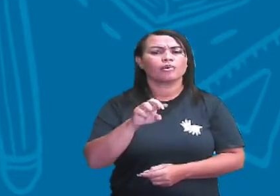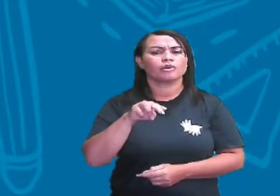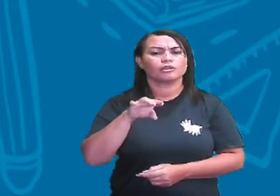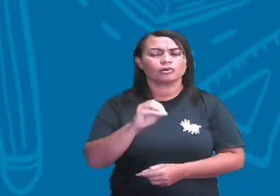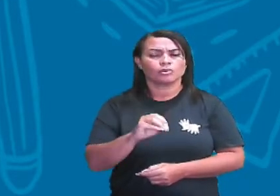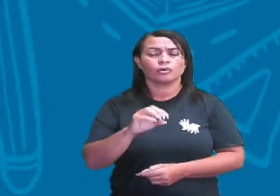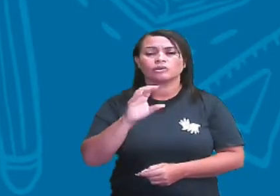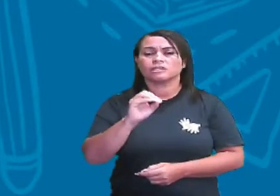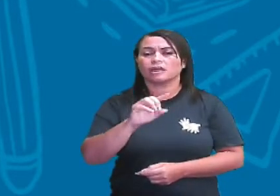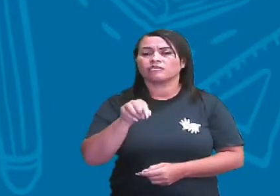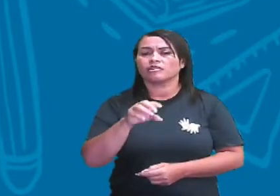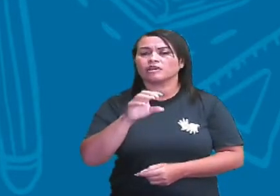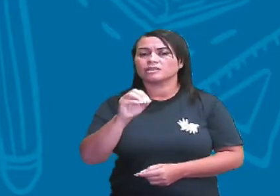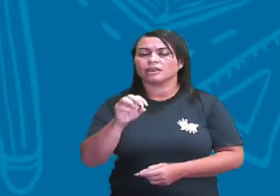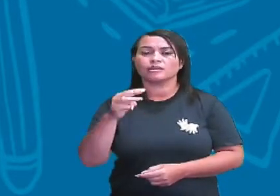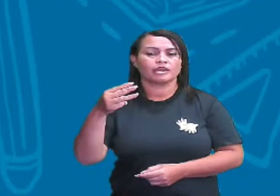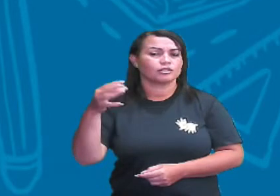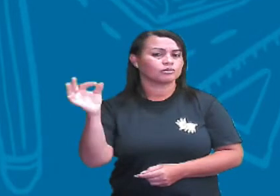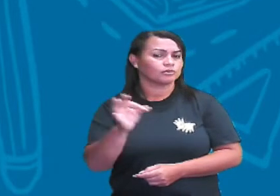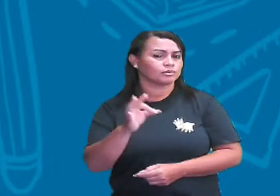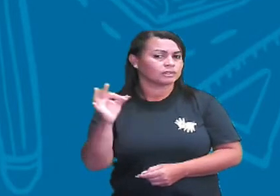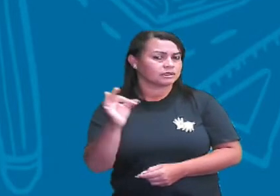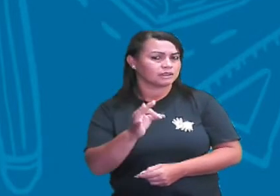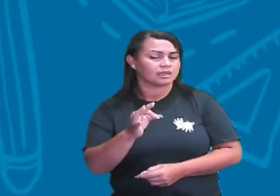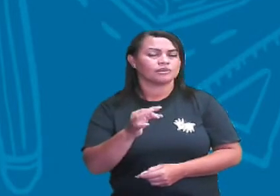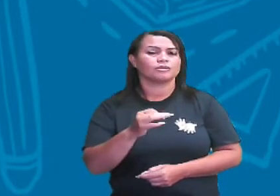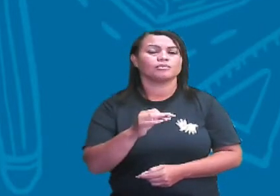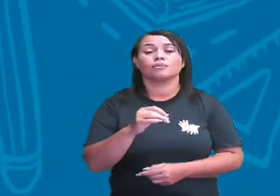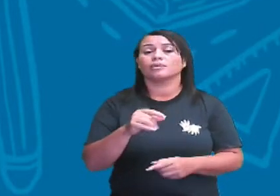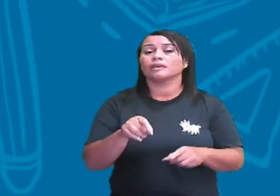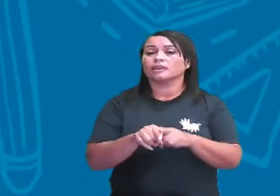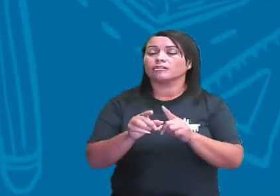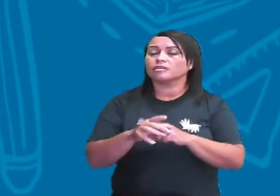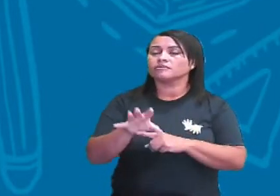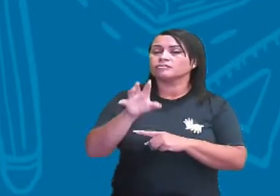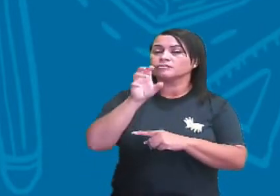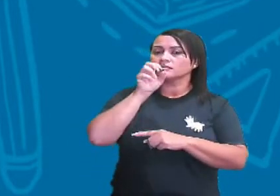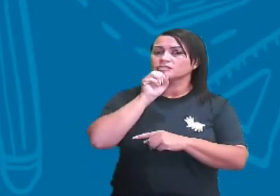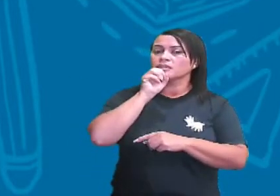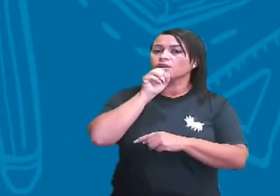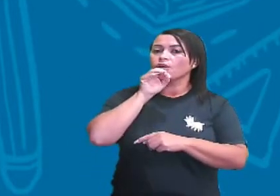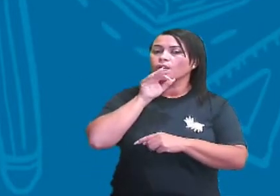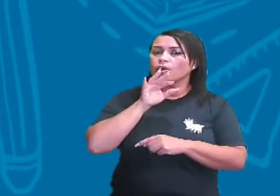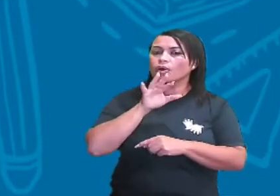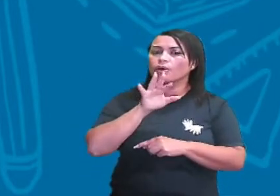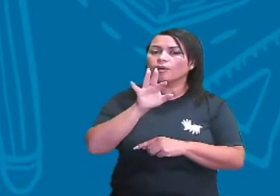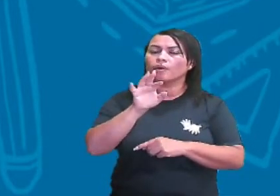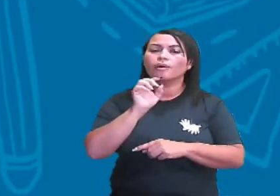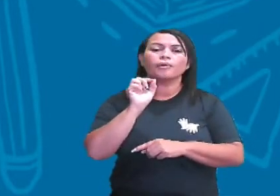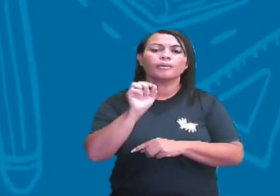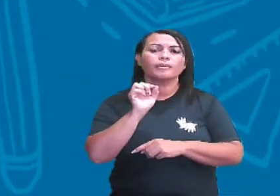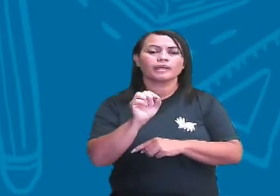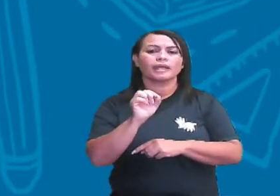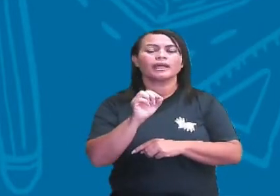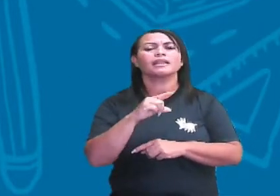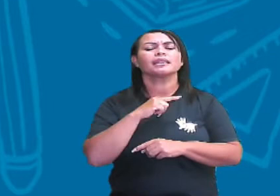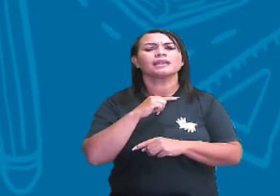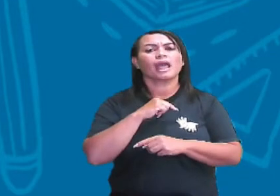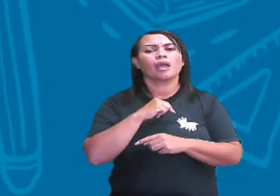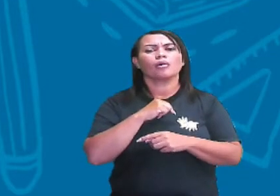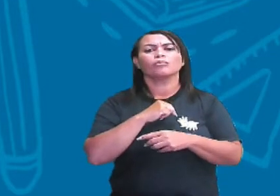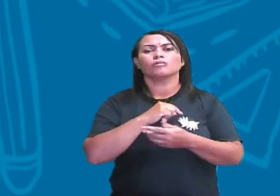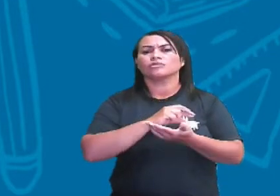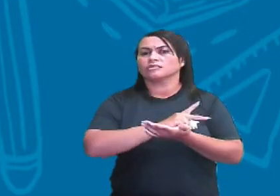também influi na nossa respiração quando o expiramos. Isso estou falando, pessoal, de um ar seco